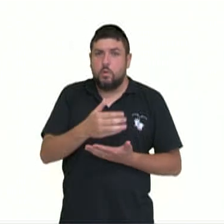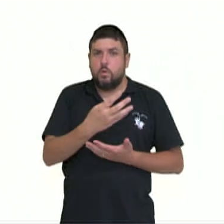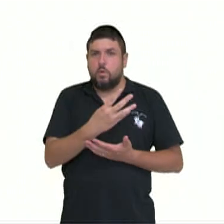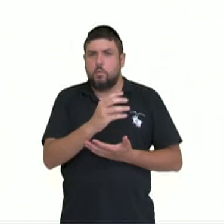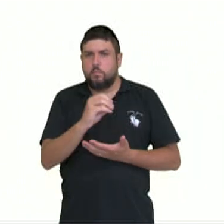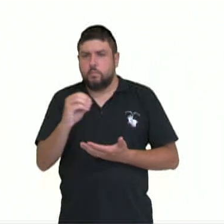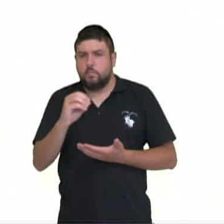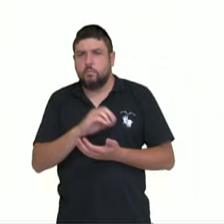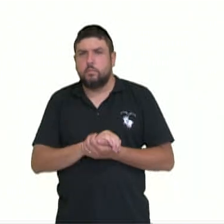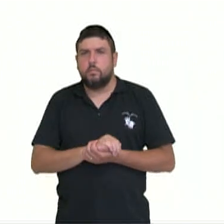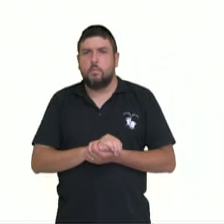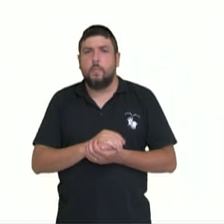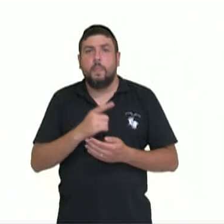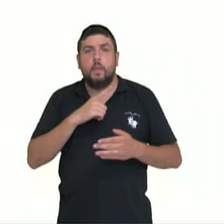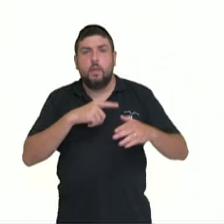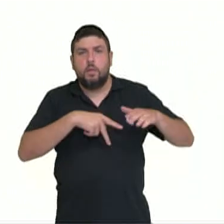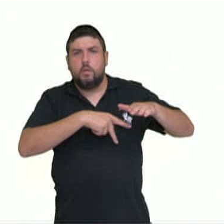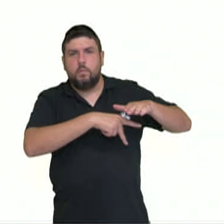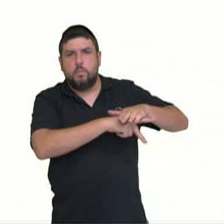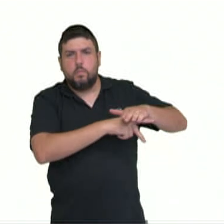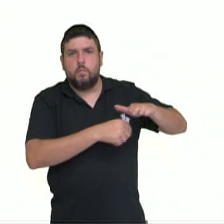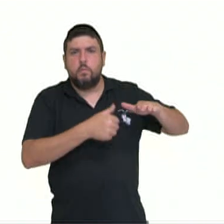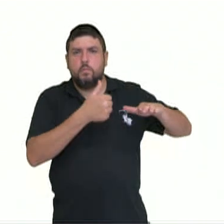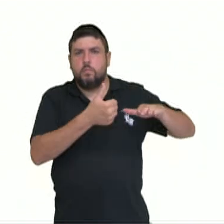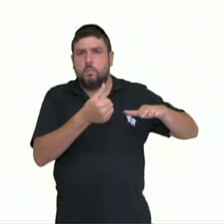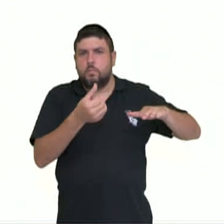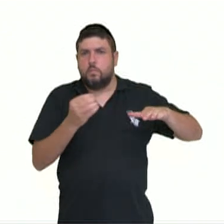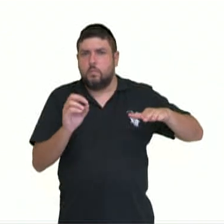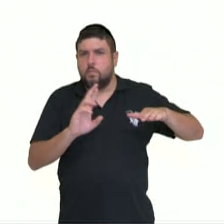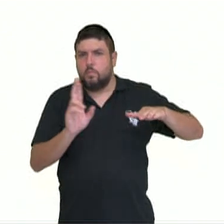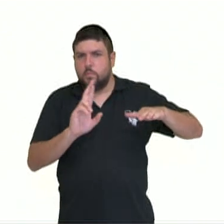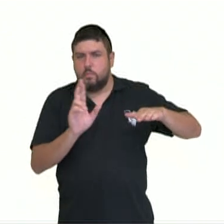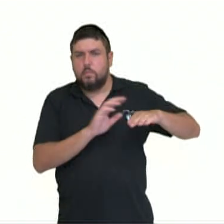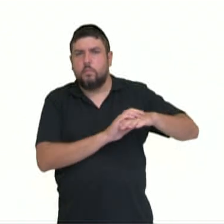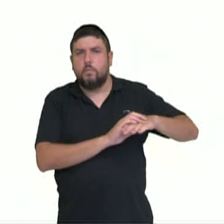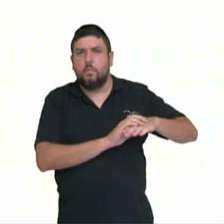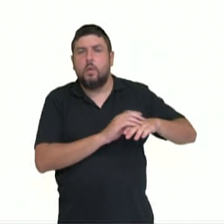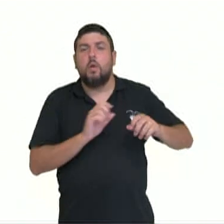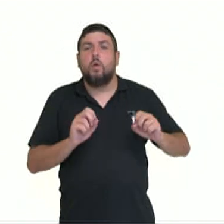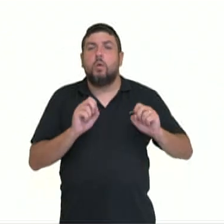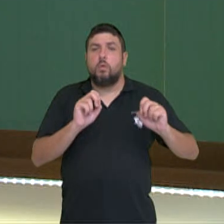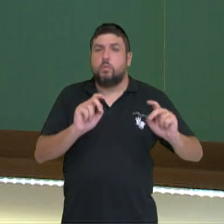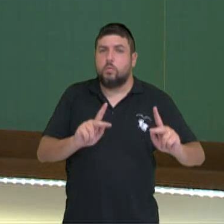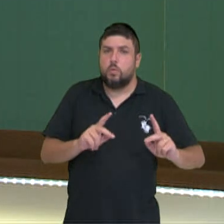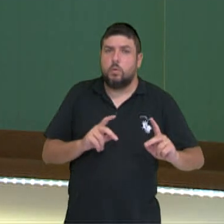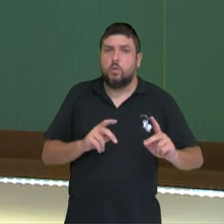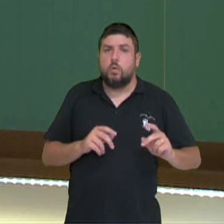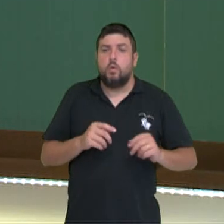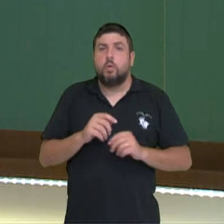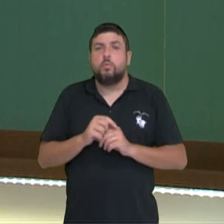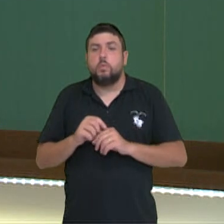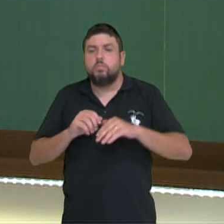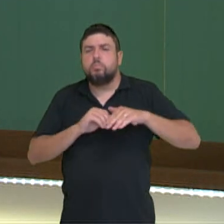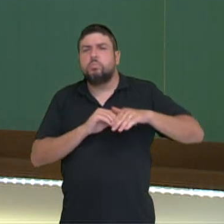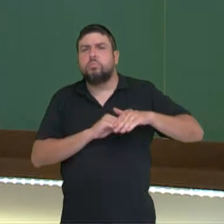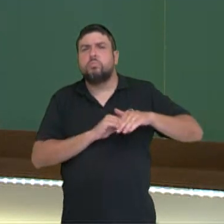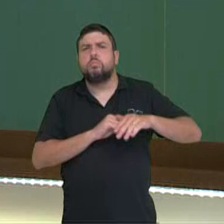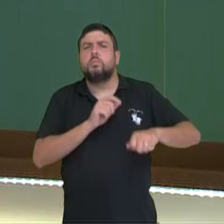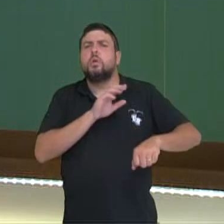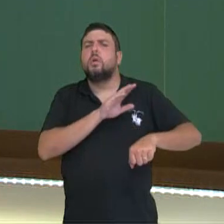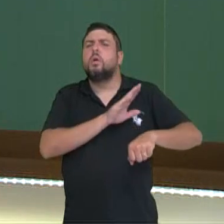Ela tem na poupança 160 reais. E ela vai guardar dinheiro durante 12